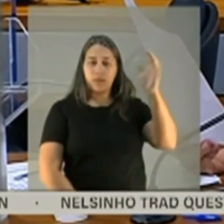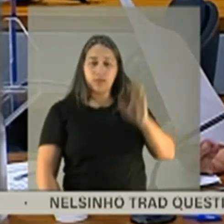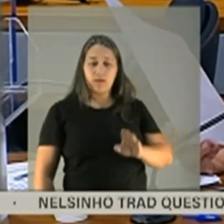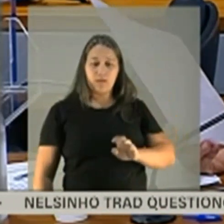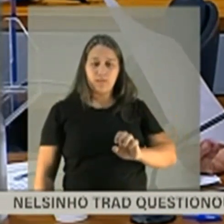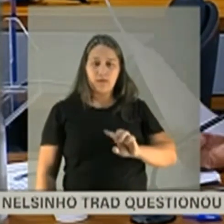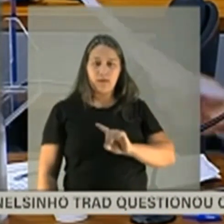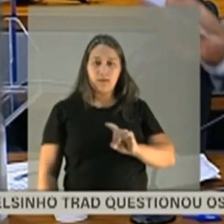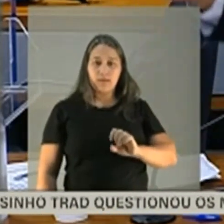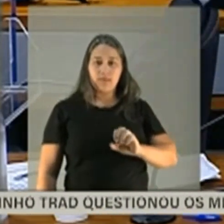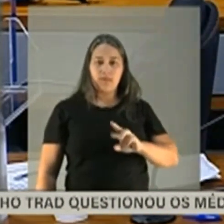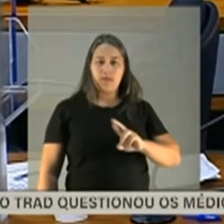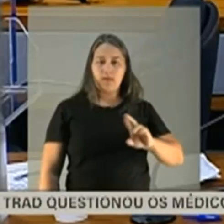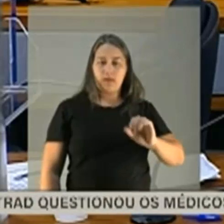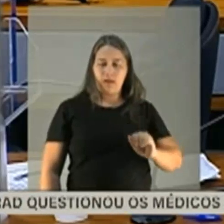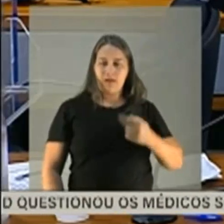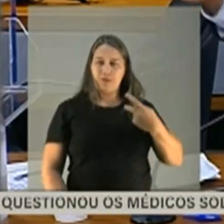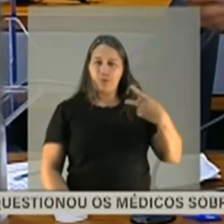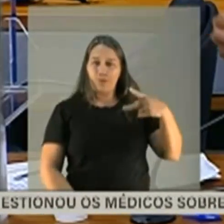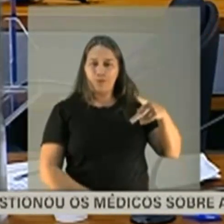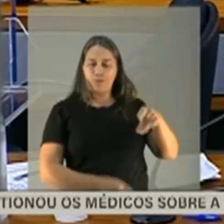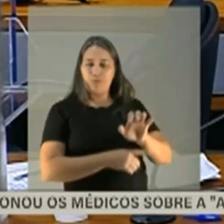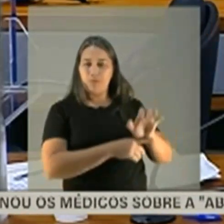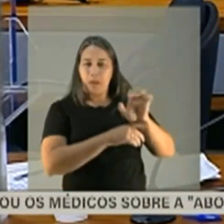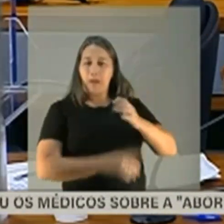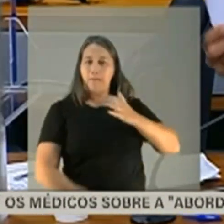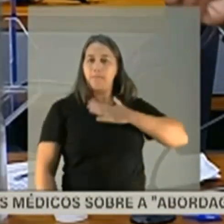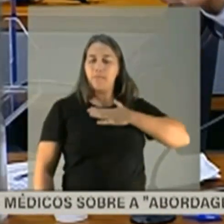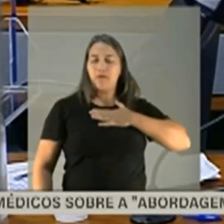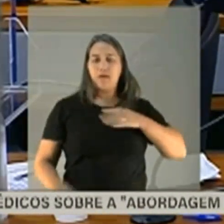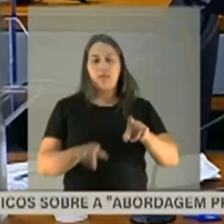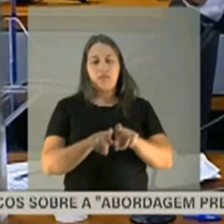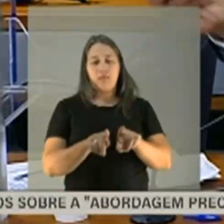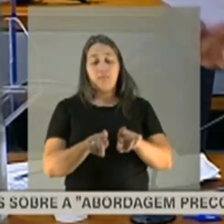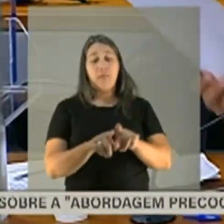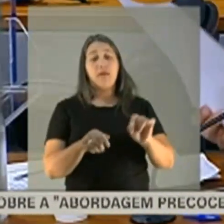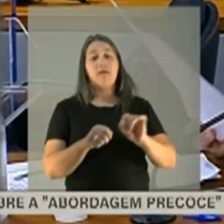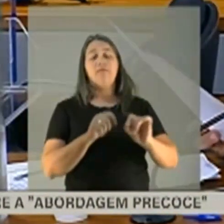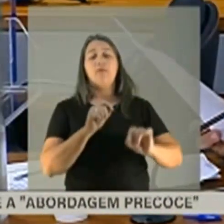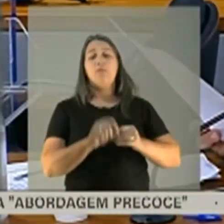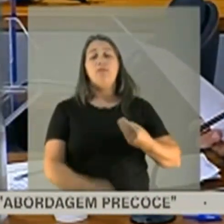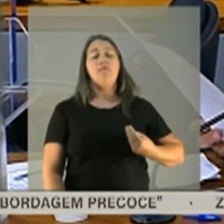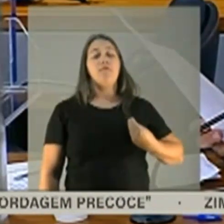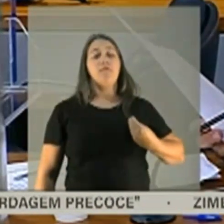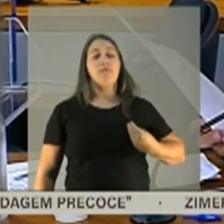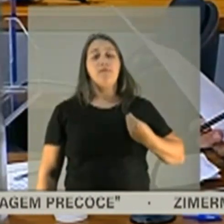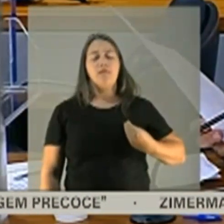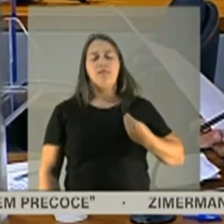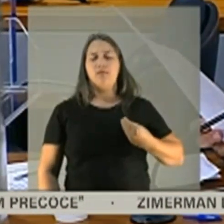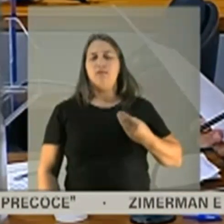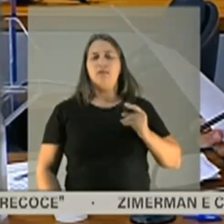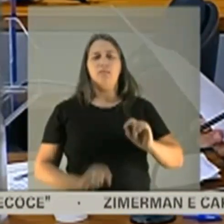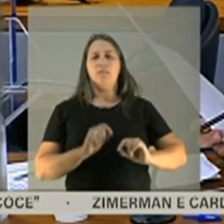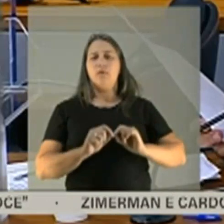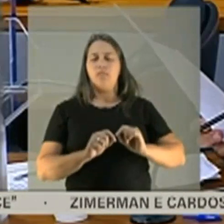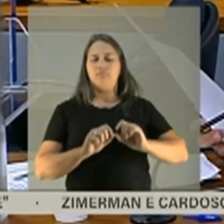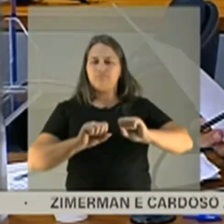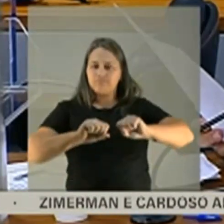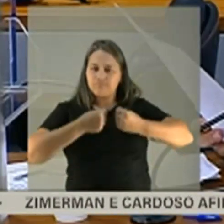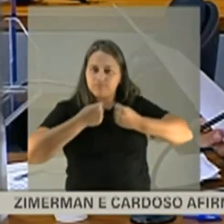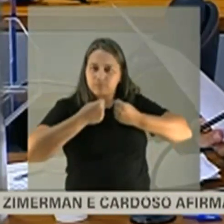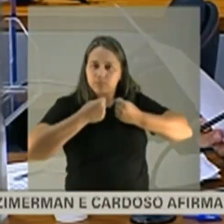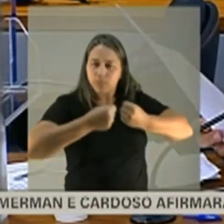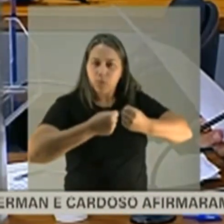de Menezes, lá da sua terra, aliás, da minha terra, e que fez a vida totalmente